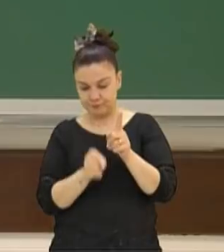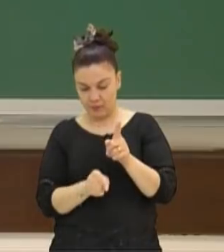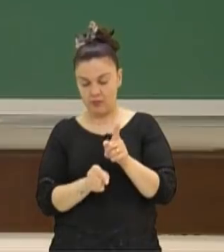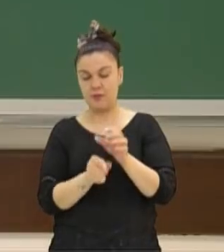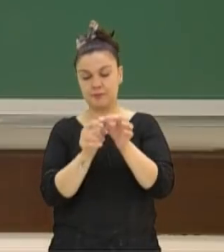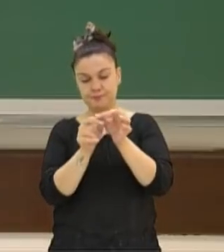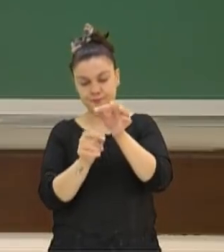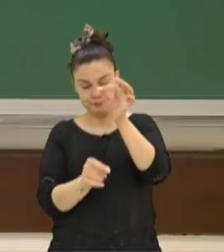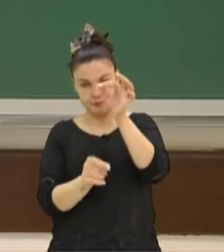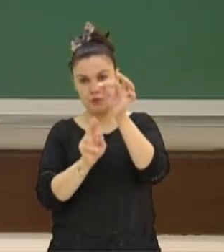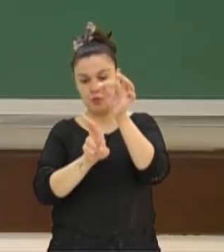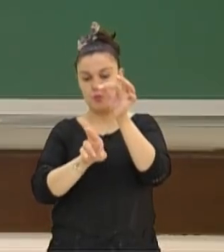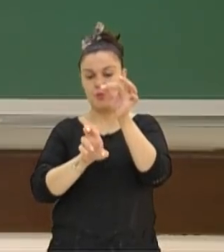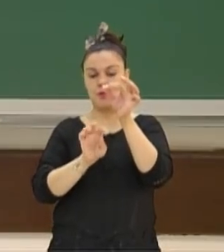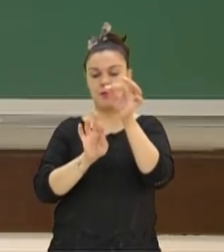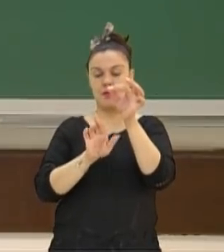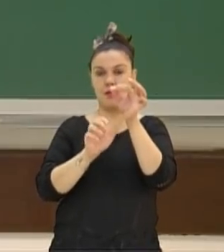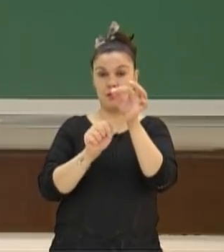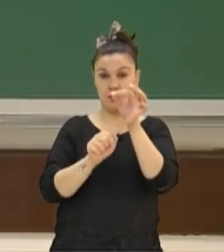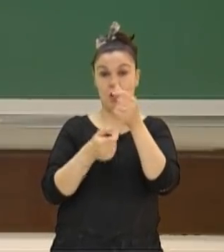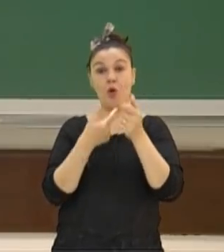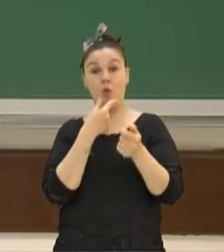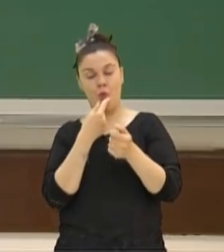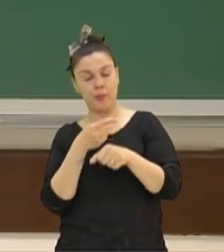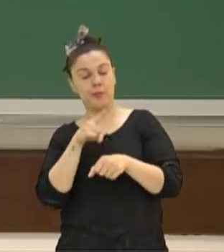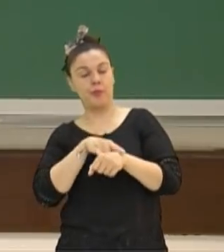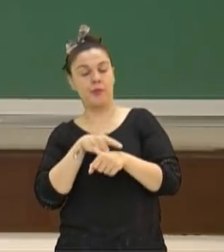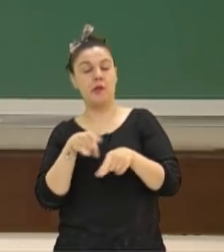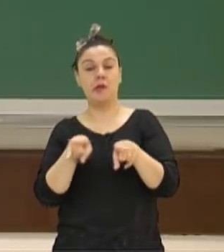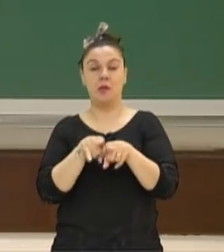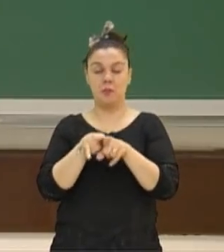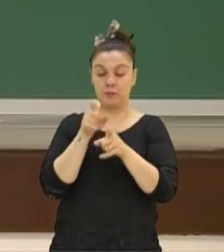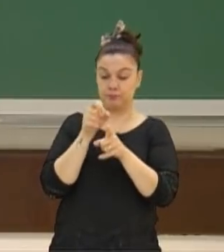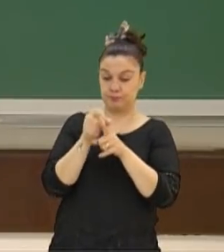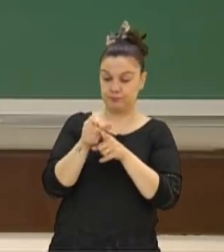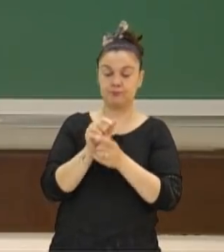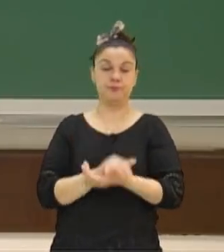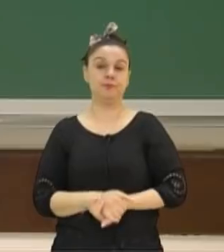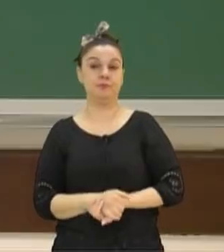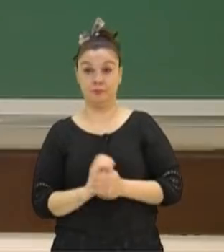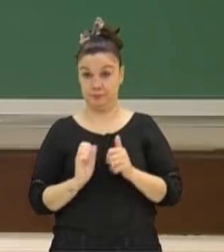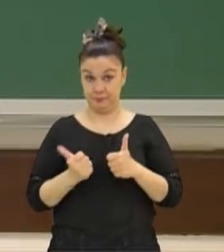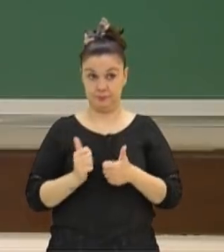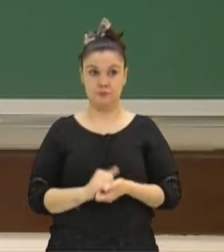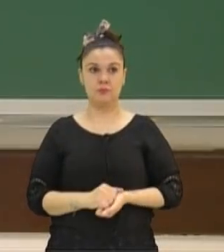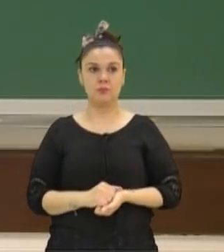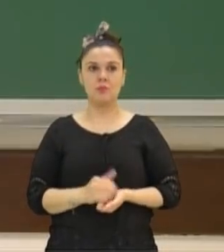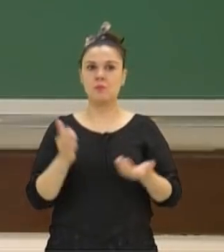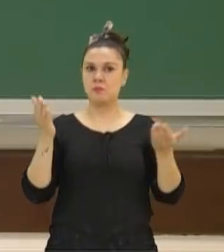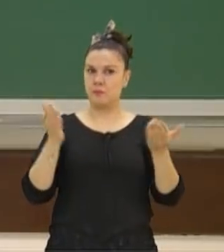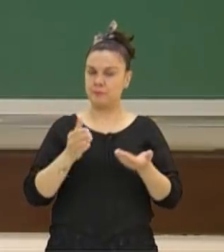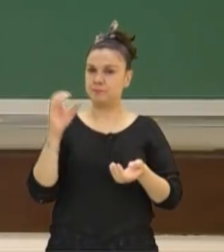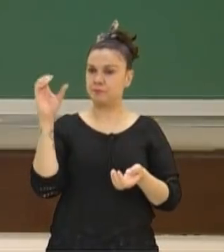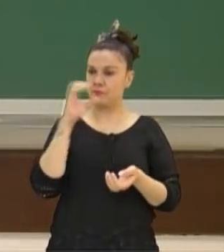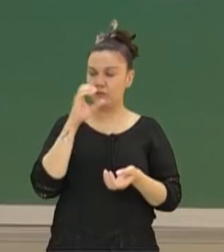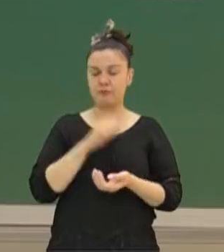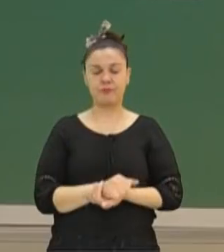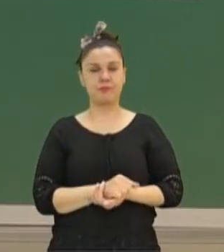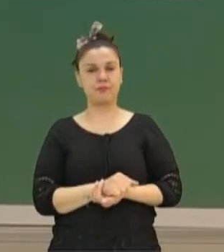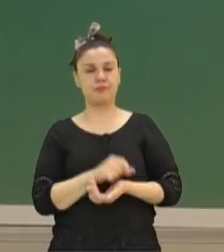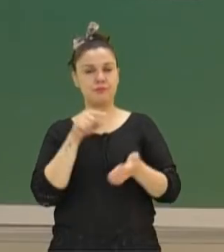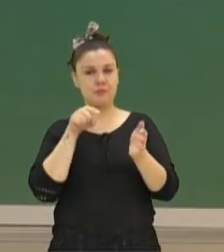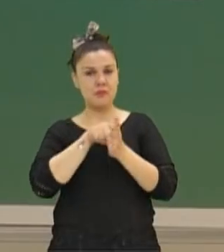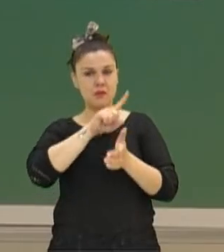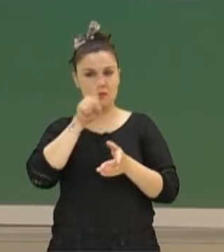um canalzinho por onde o homem urina e também ejacula, tá? Temos aqui então um quiz